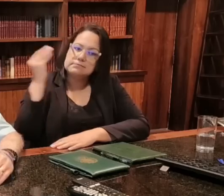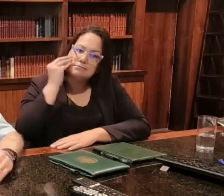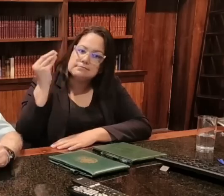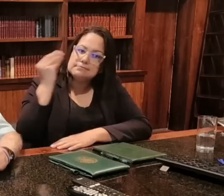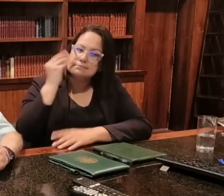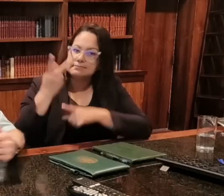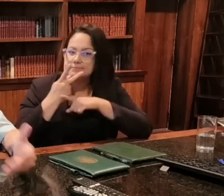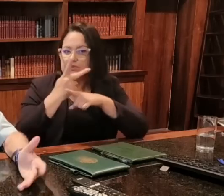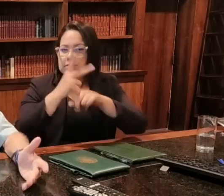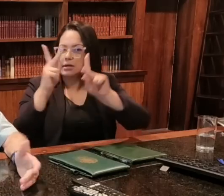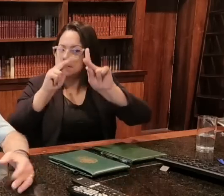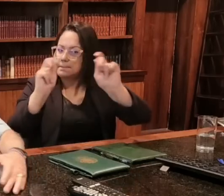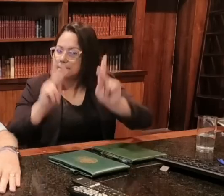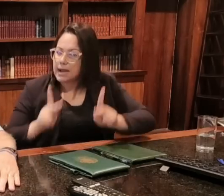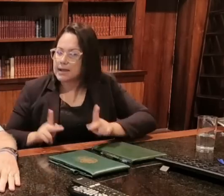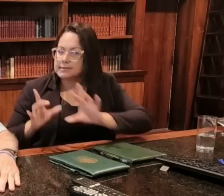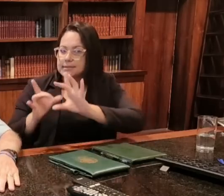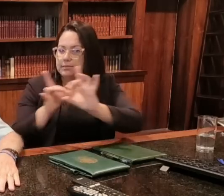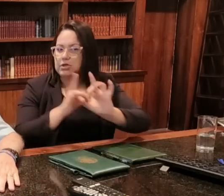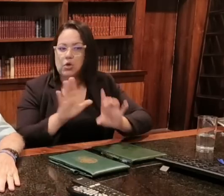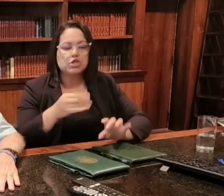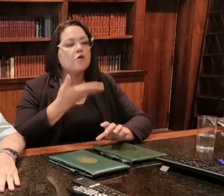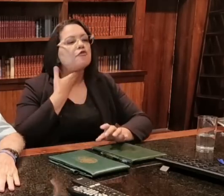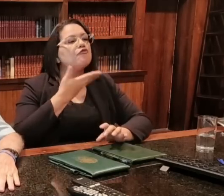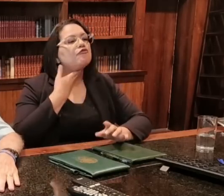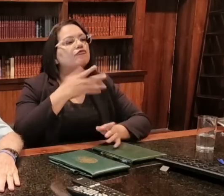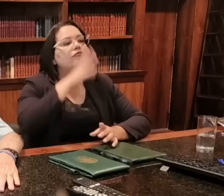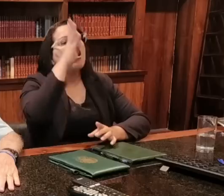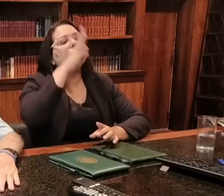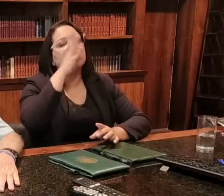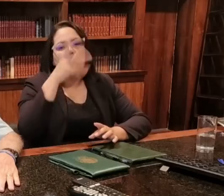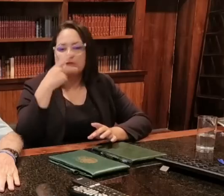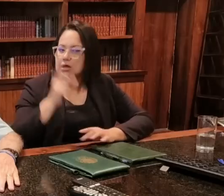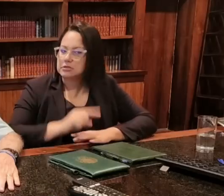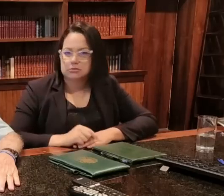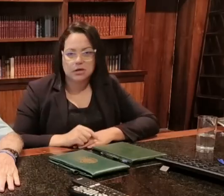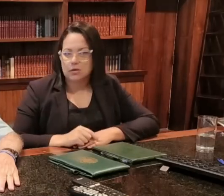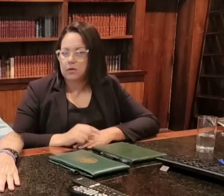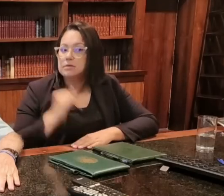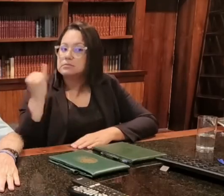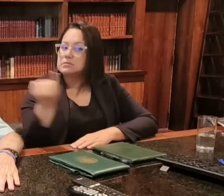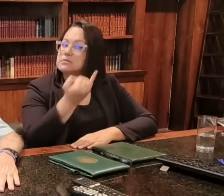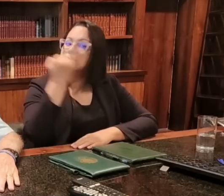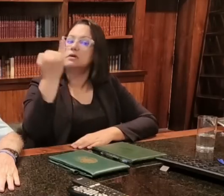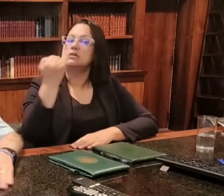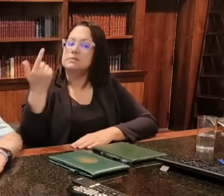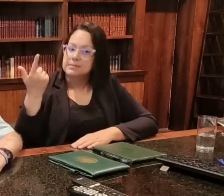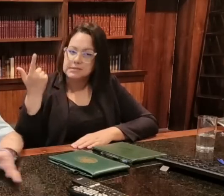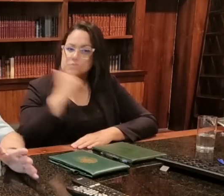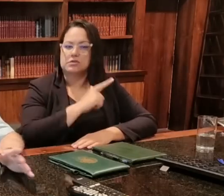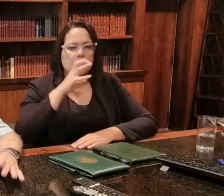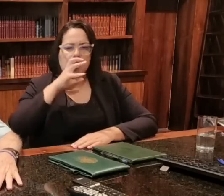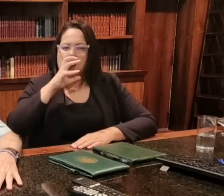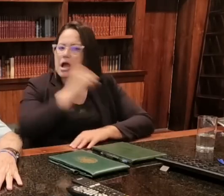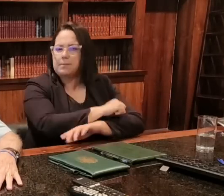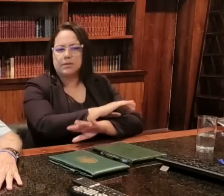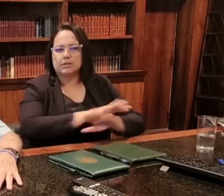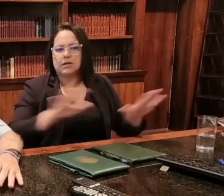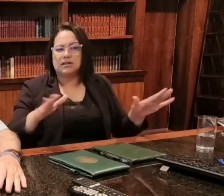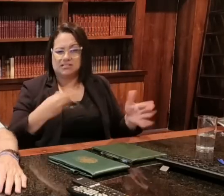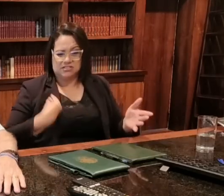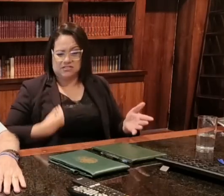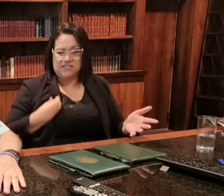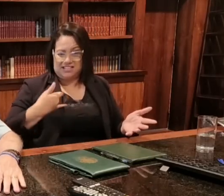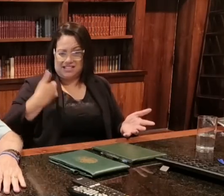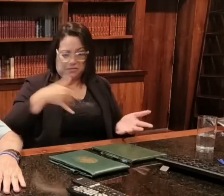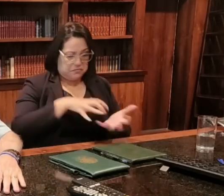justifica atos terroristas me chamou atenção no início da fala do presidente Jair bolsonaro em que ele disse que não é a